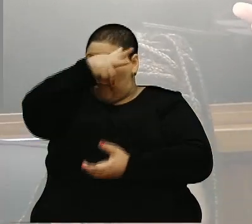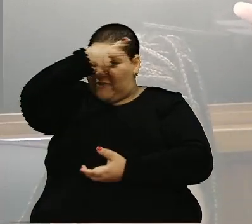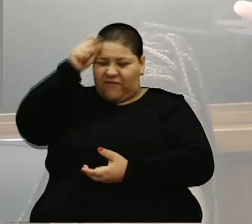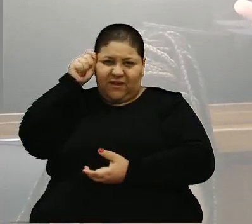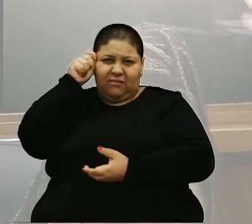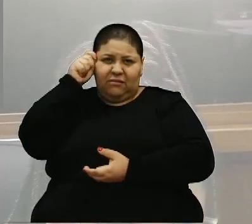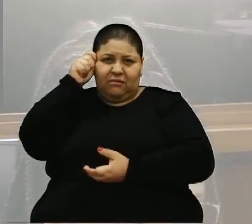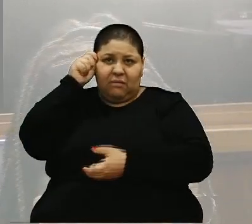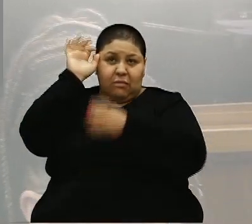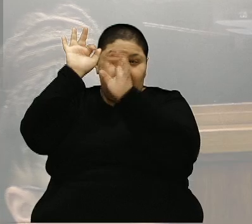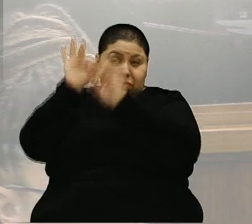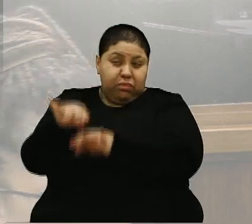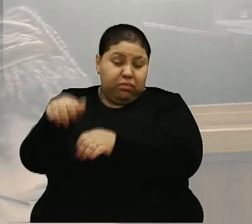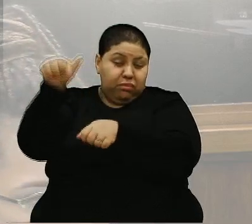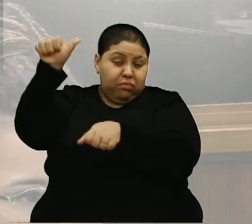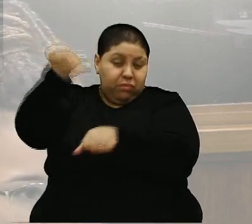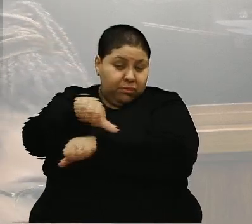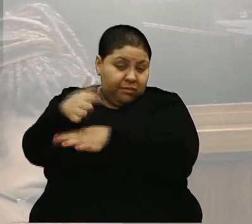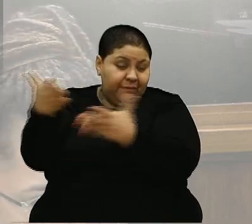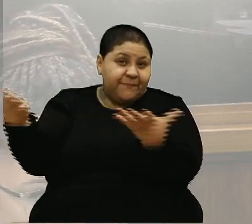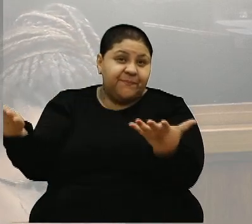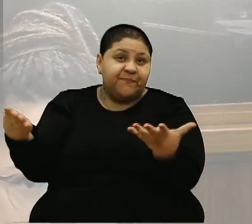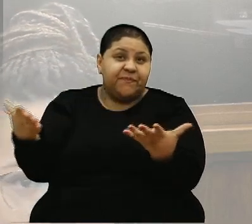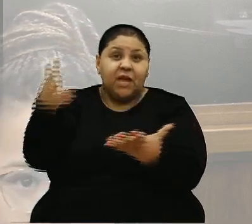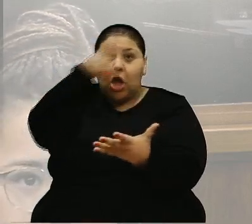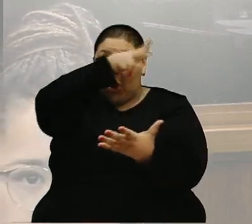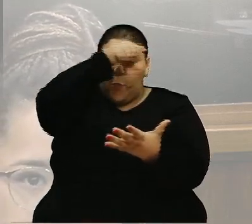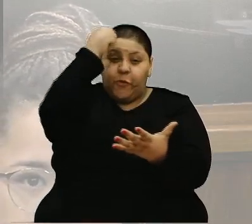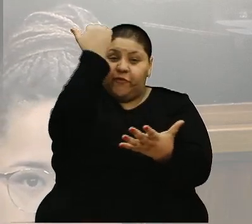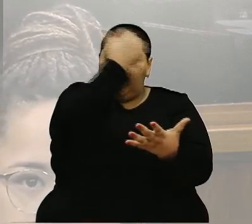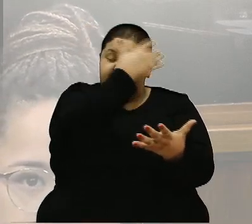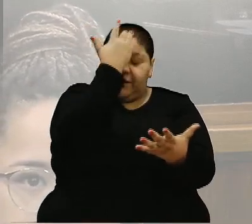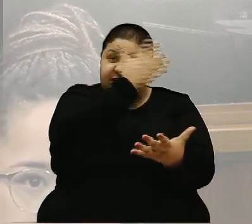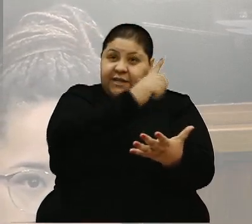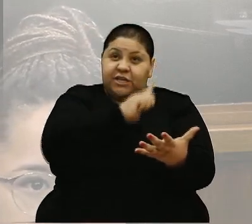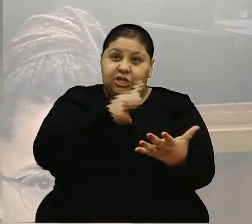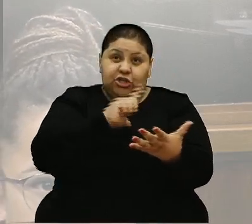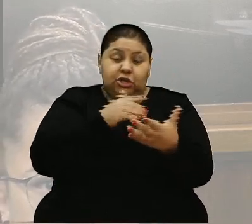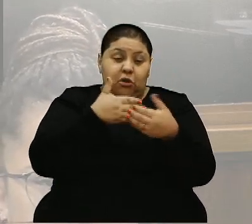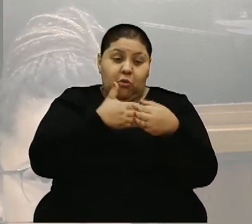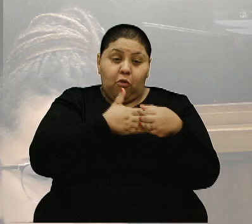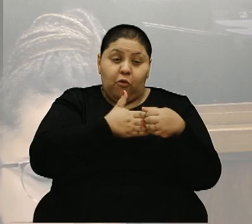Desastre. Então, o prefeito Adiló, quando teve um prefeito que orientou, ele foi bem.